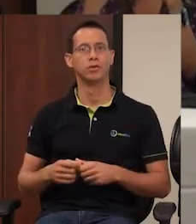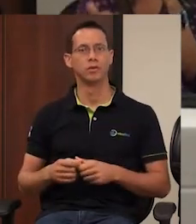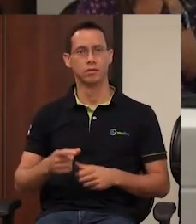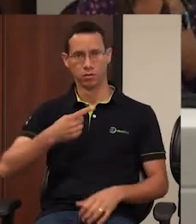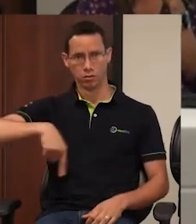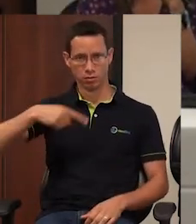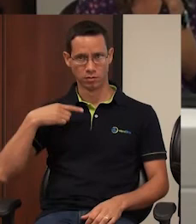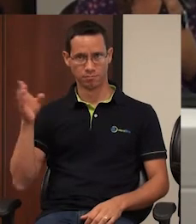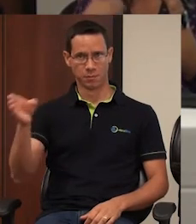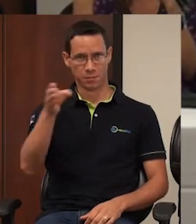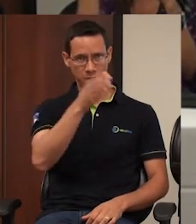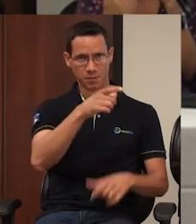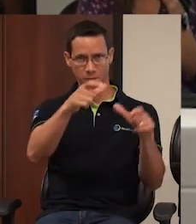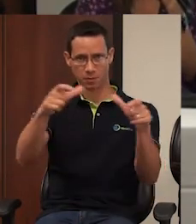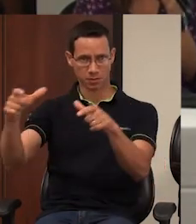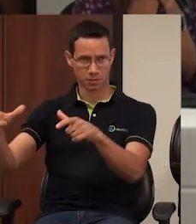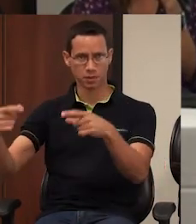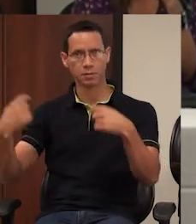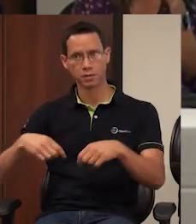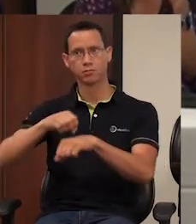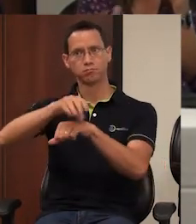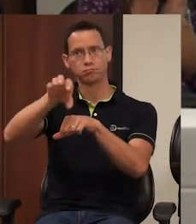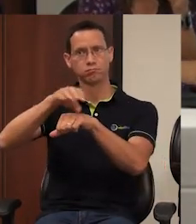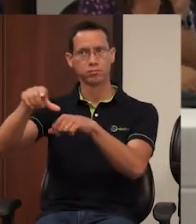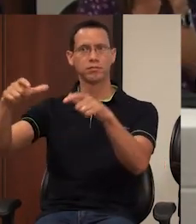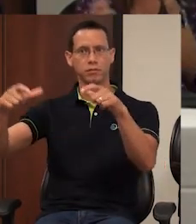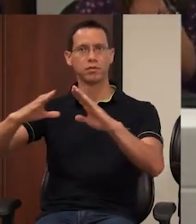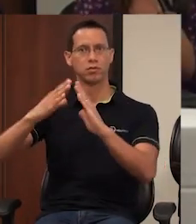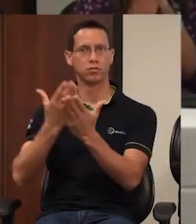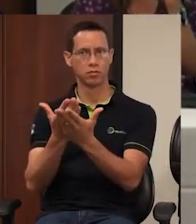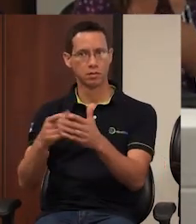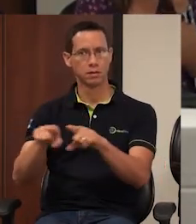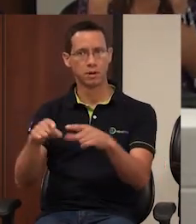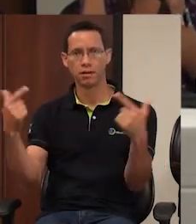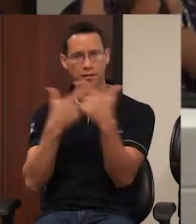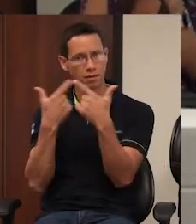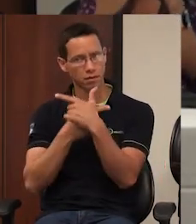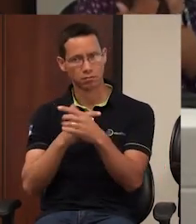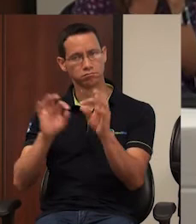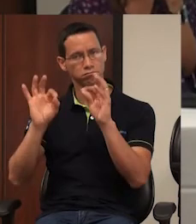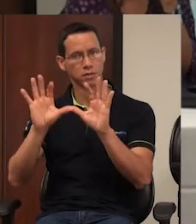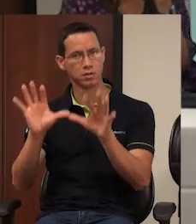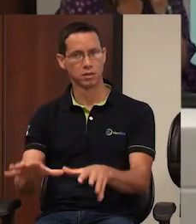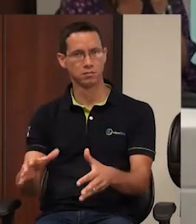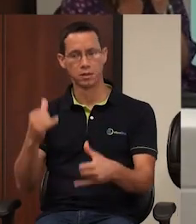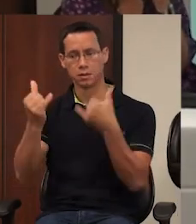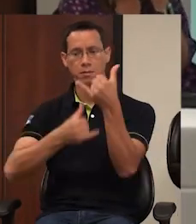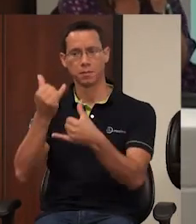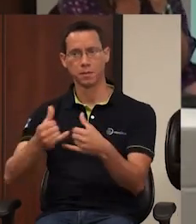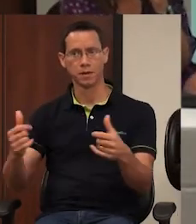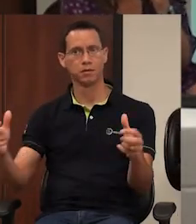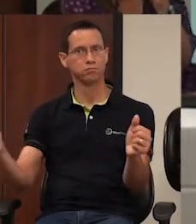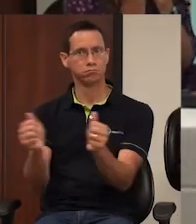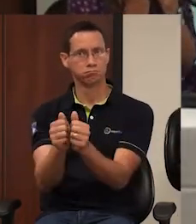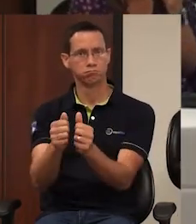estar em todos os ambientes, nós temos que colocar no ambiente escolar, onde uma criança ri da outra mesmo, quando uma criança brinca com a